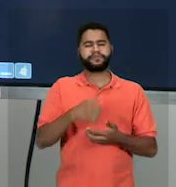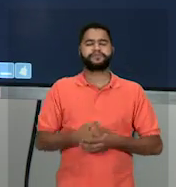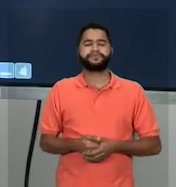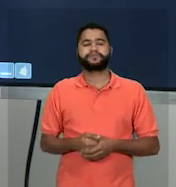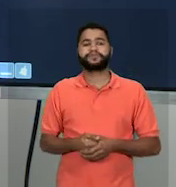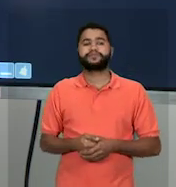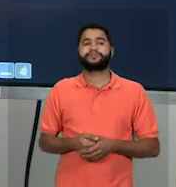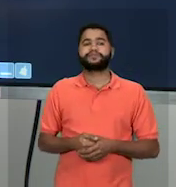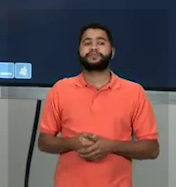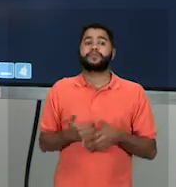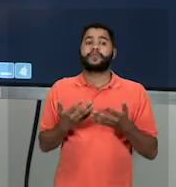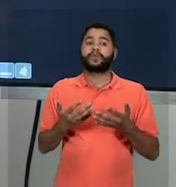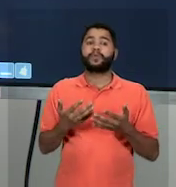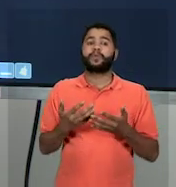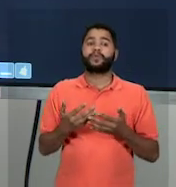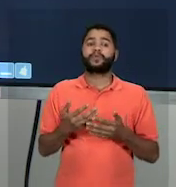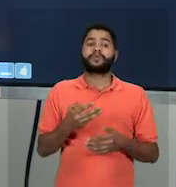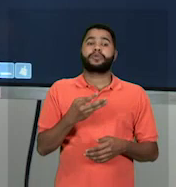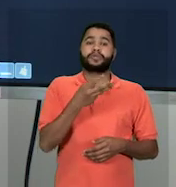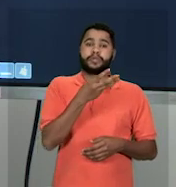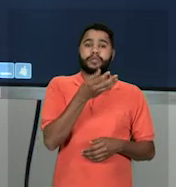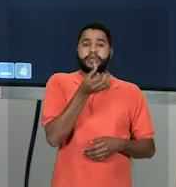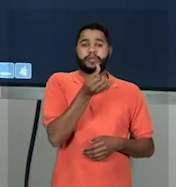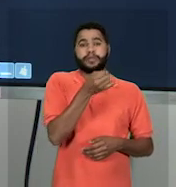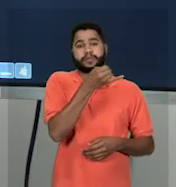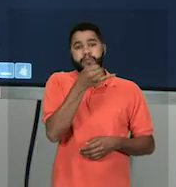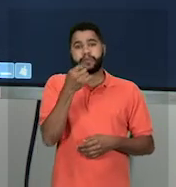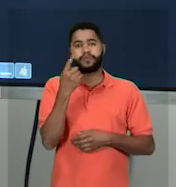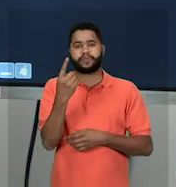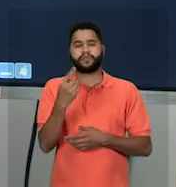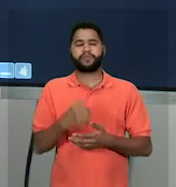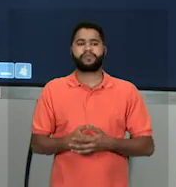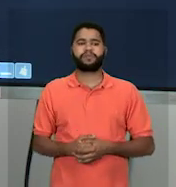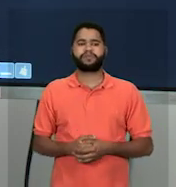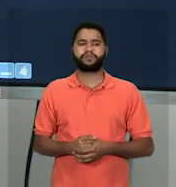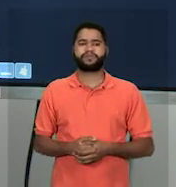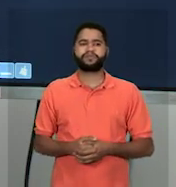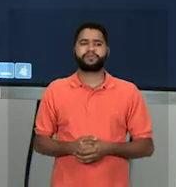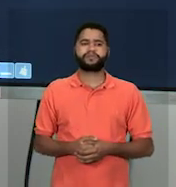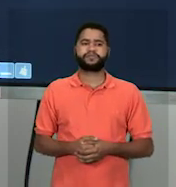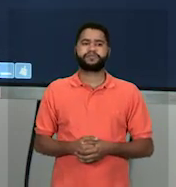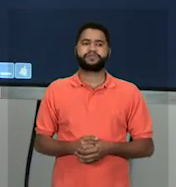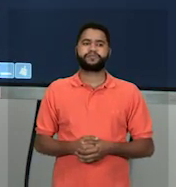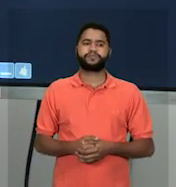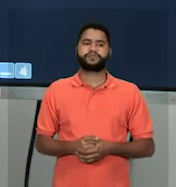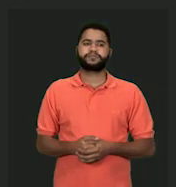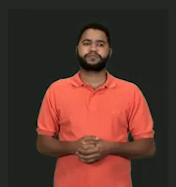subtração Então no outro membro é ficar o que menos um lá ficar assim ó 5x